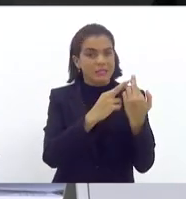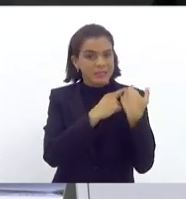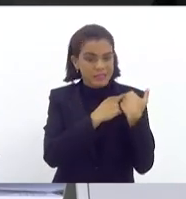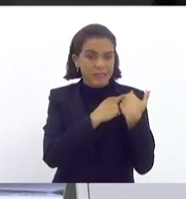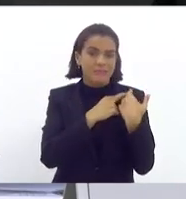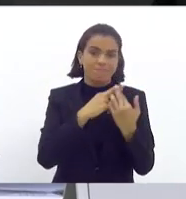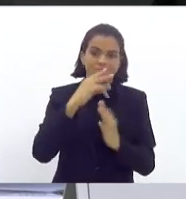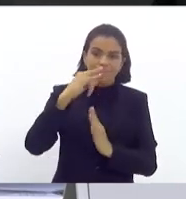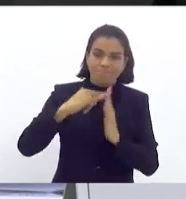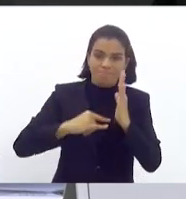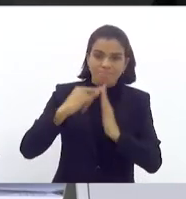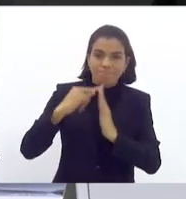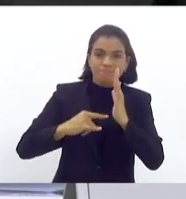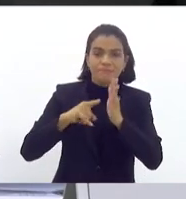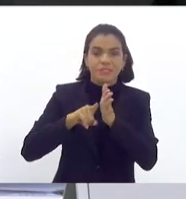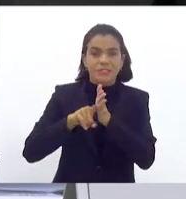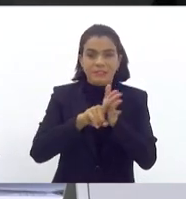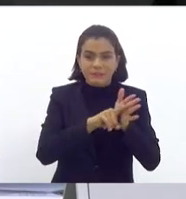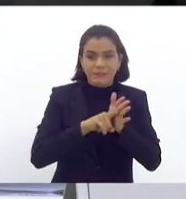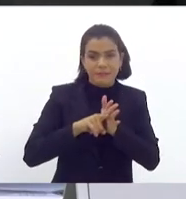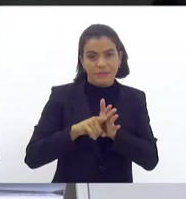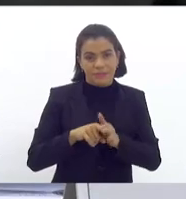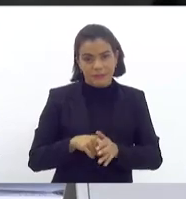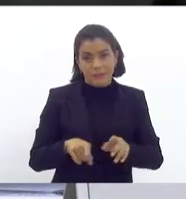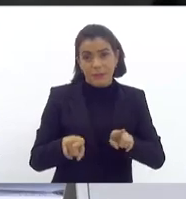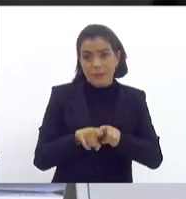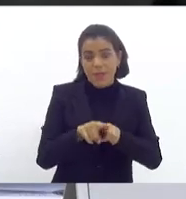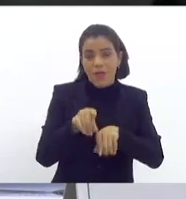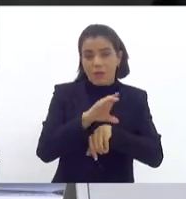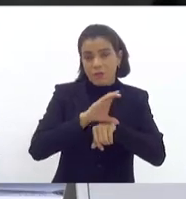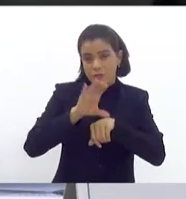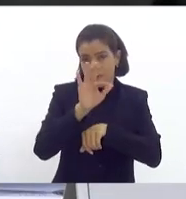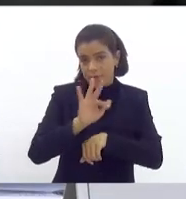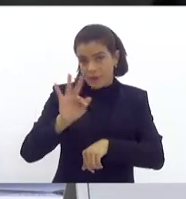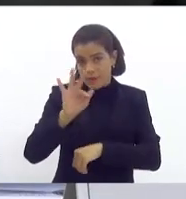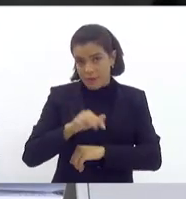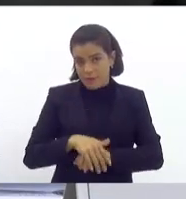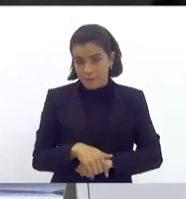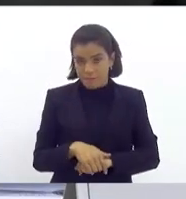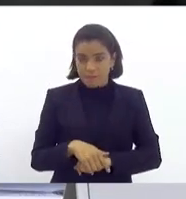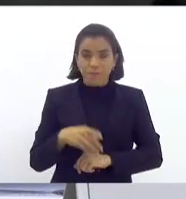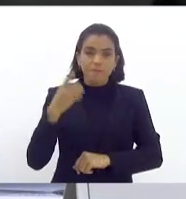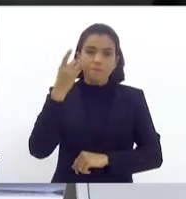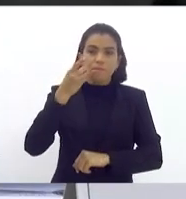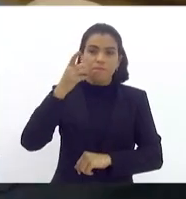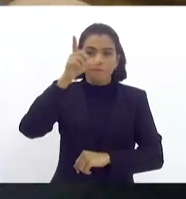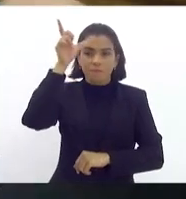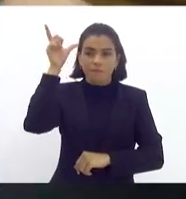que dispõe a própria Constituição Federal. Presidente. Deputado Luiz Paulo.